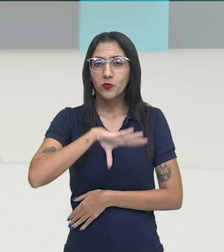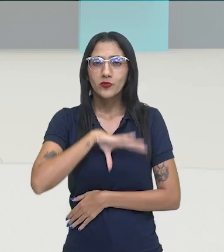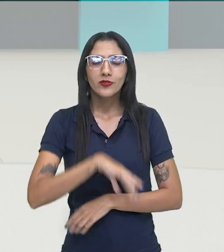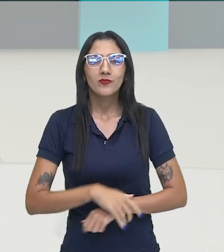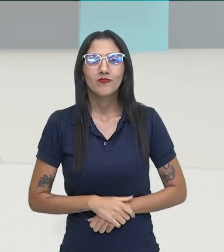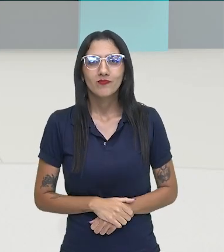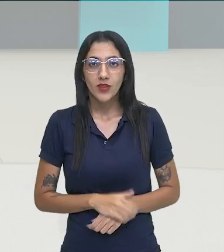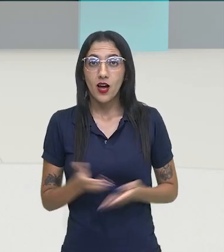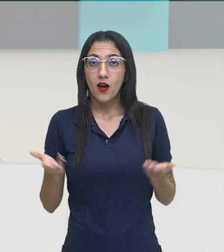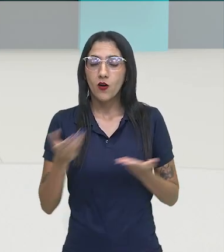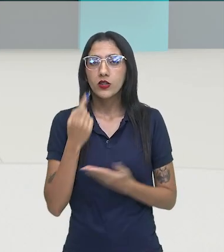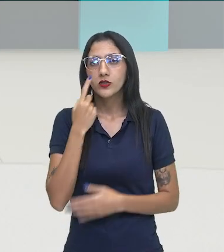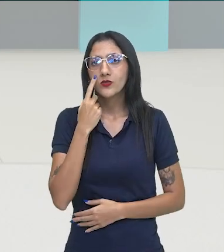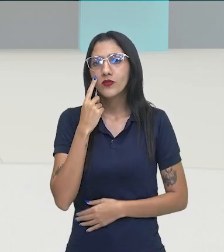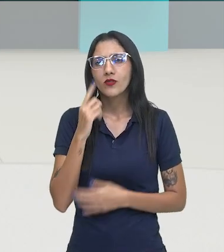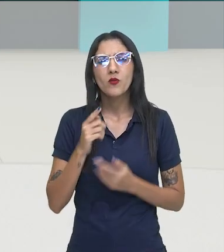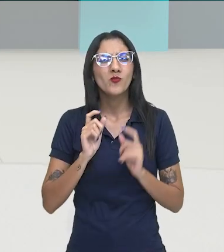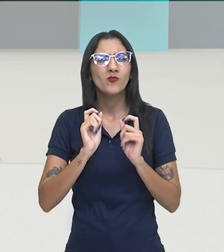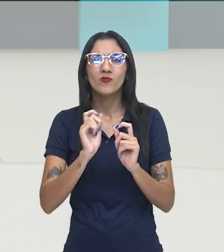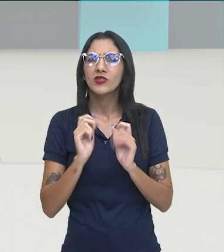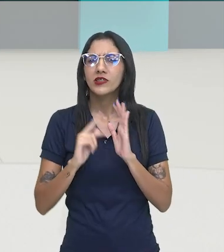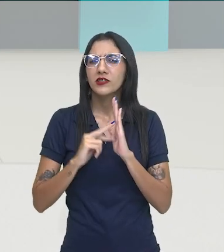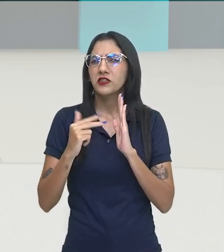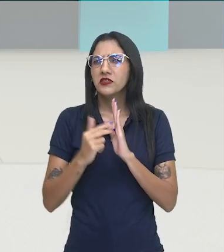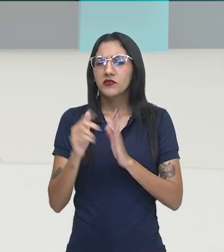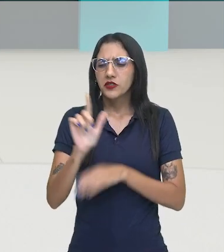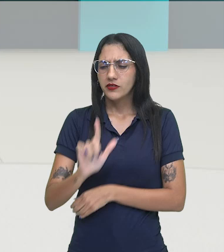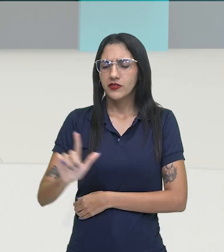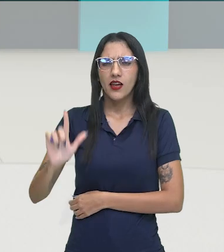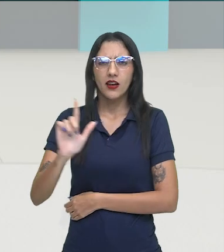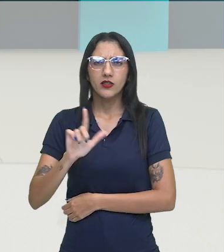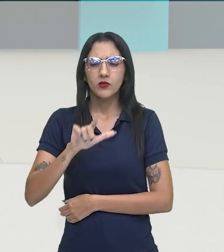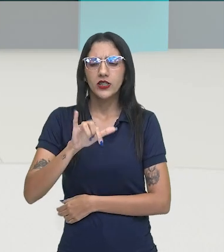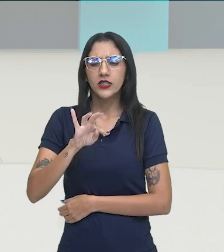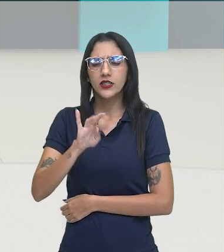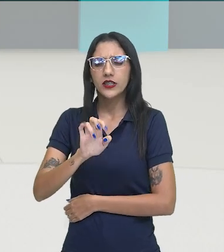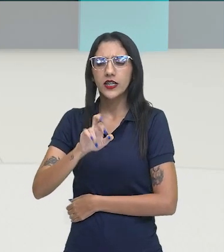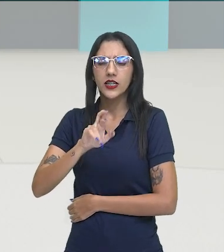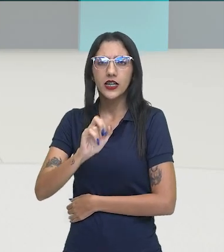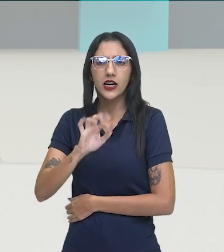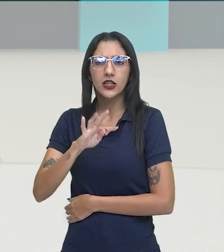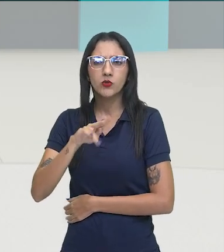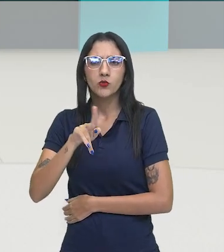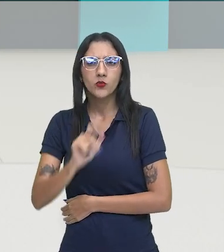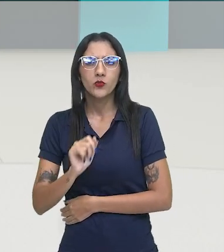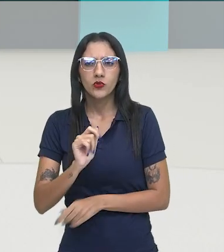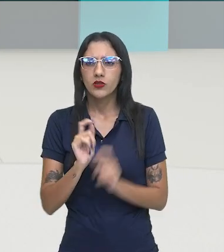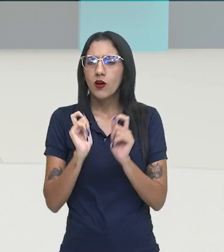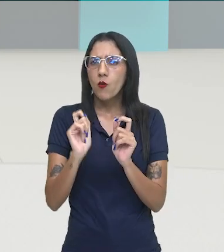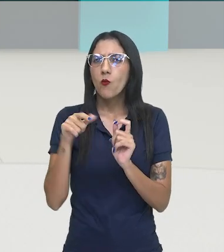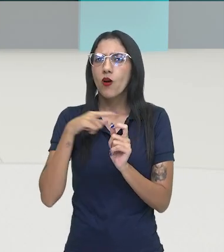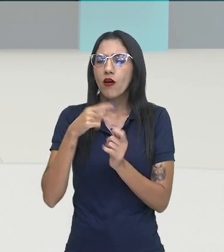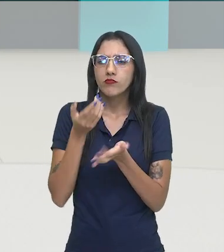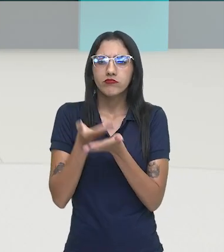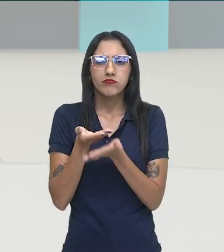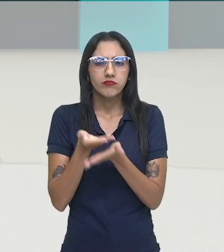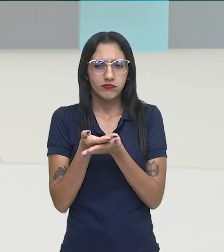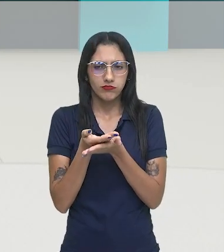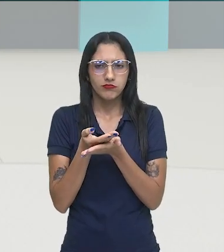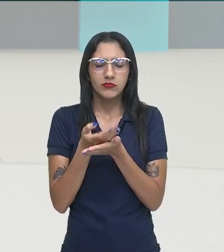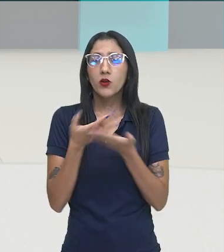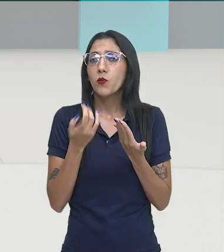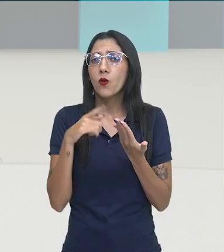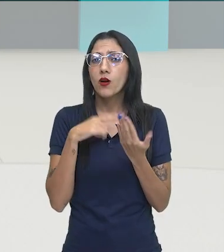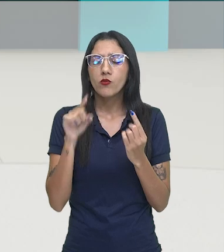vai ver primeiro o que é literatura, né? O que a literatura estuda e qual